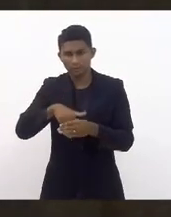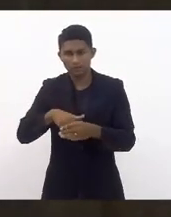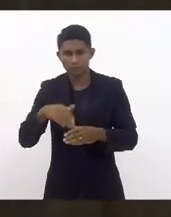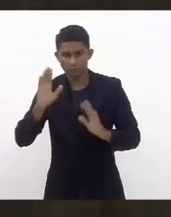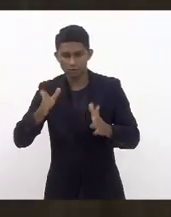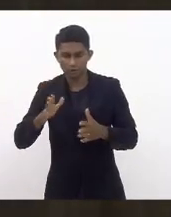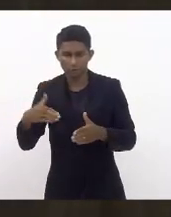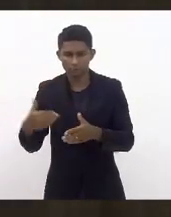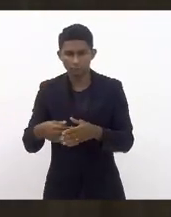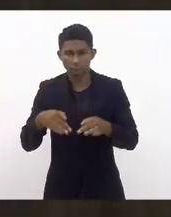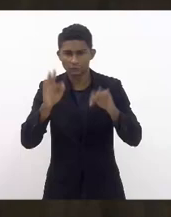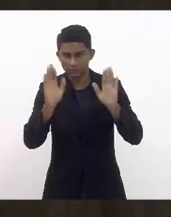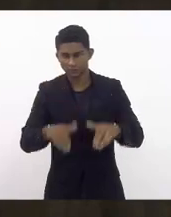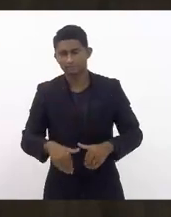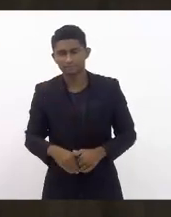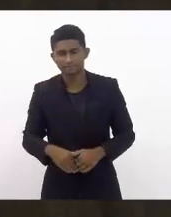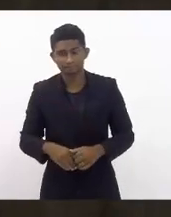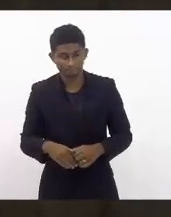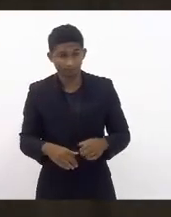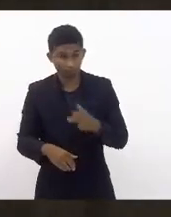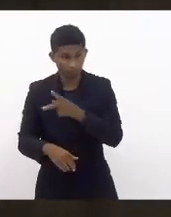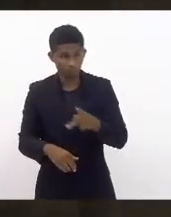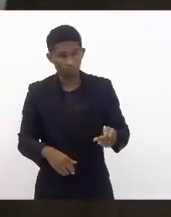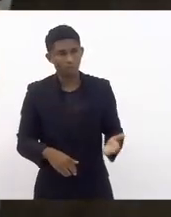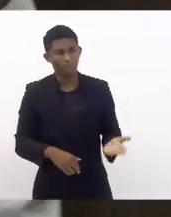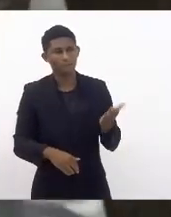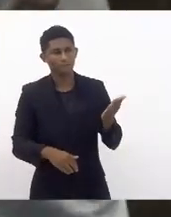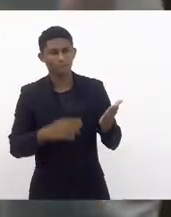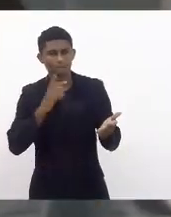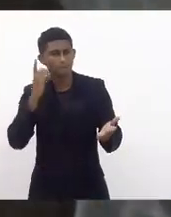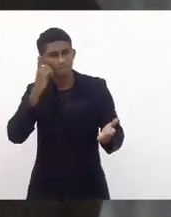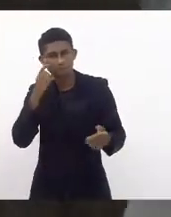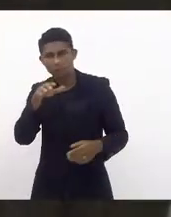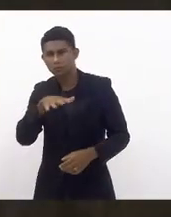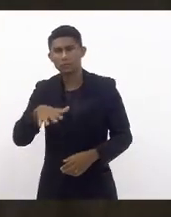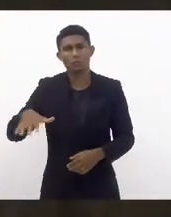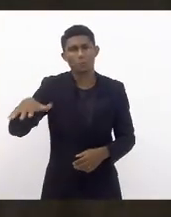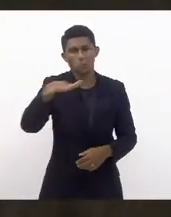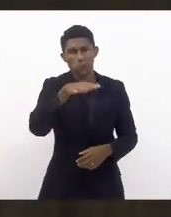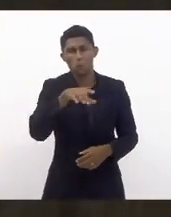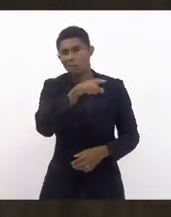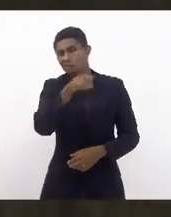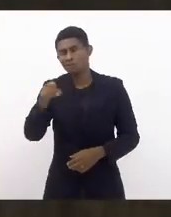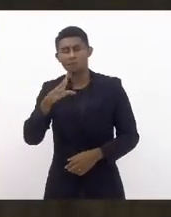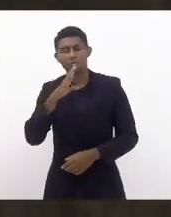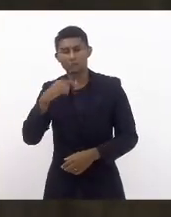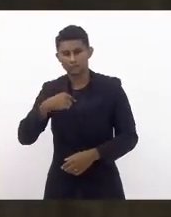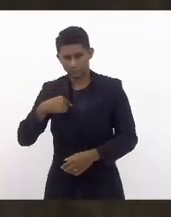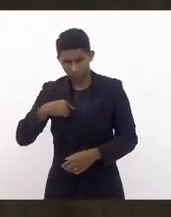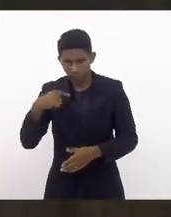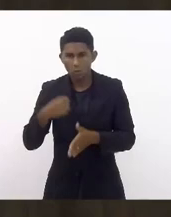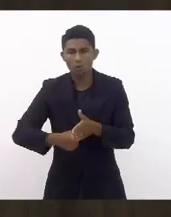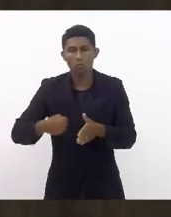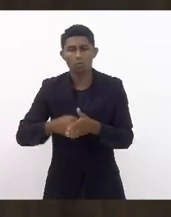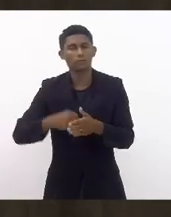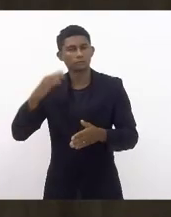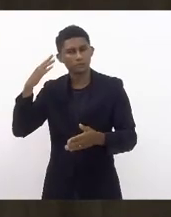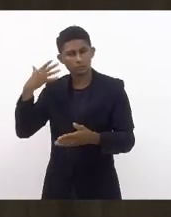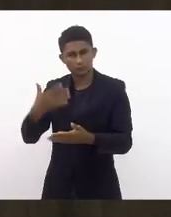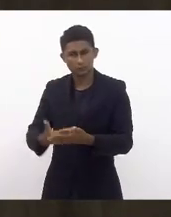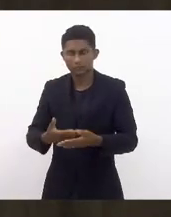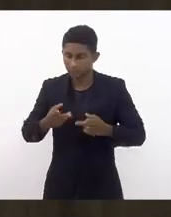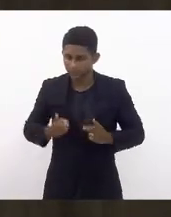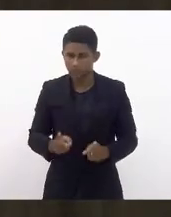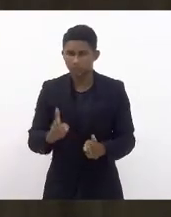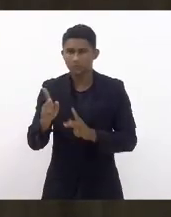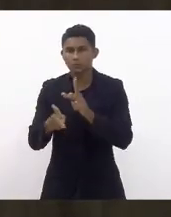Siciliano, demais deputados aqui na casa, todos me conhecem a minha trajetória, a minha luta, sempre em defesa